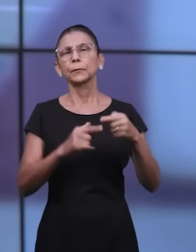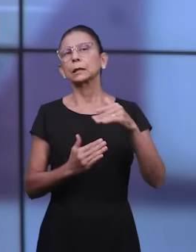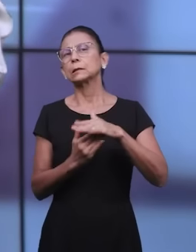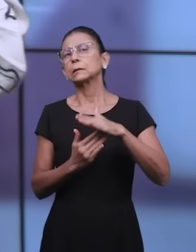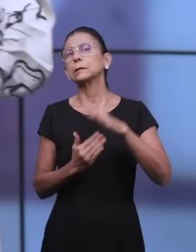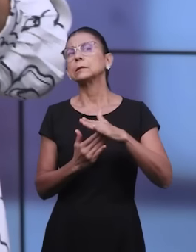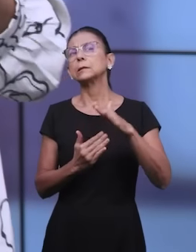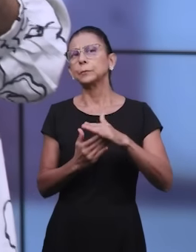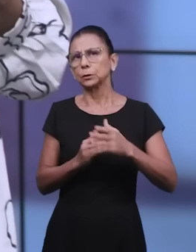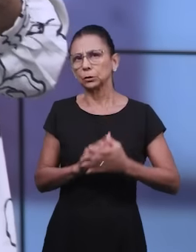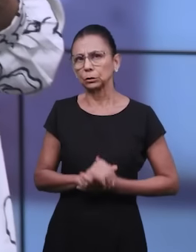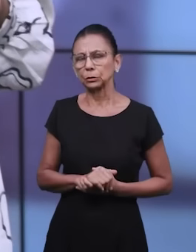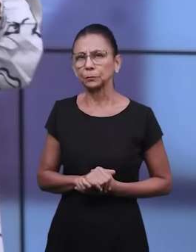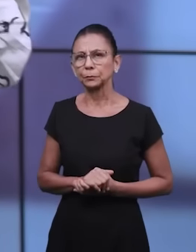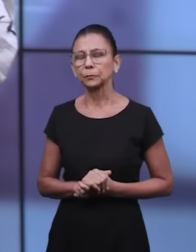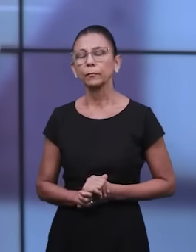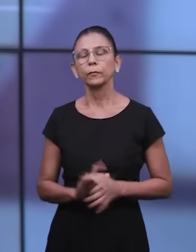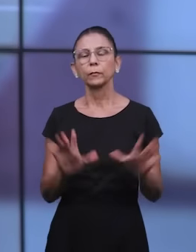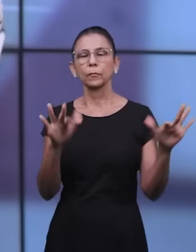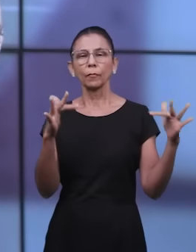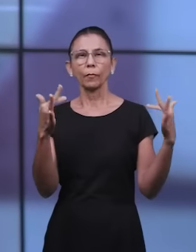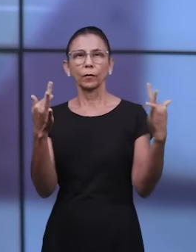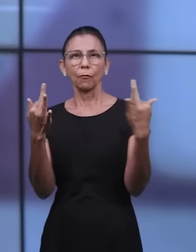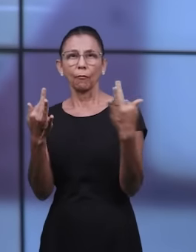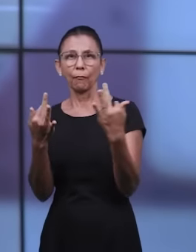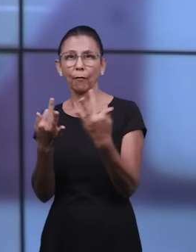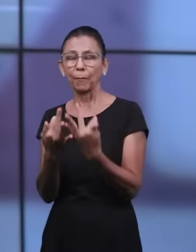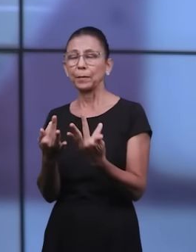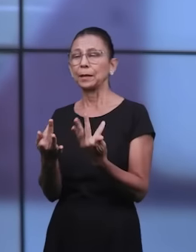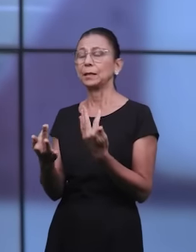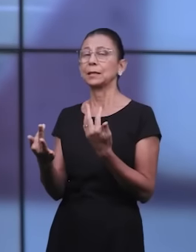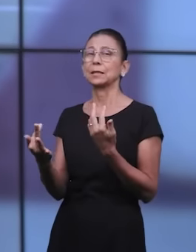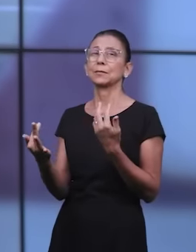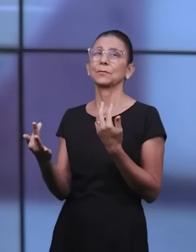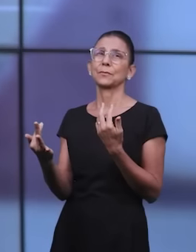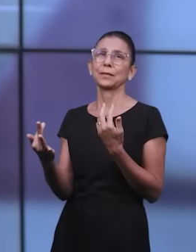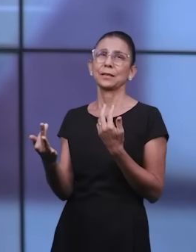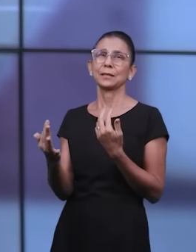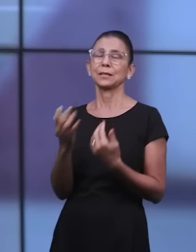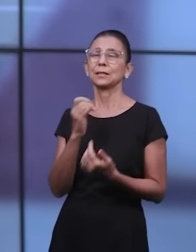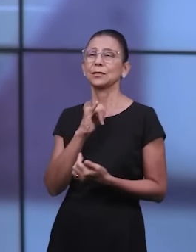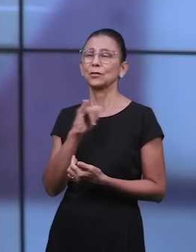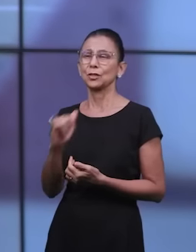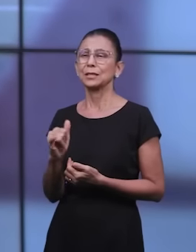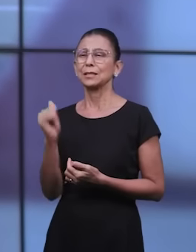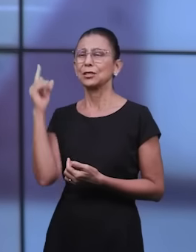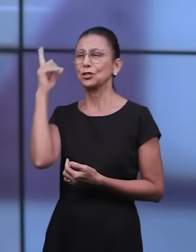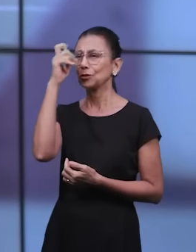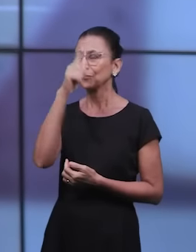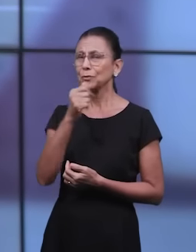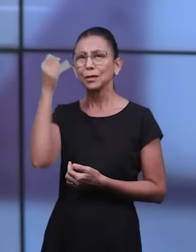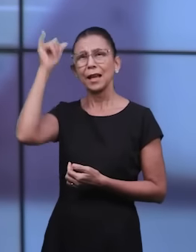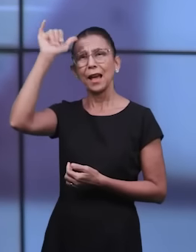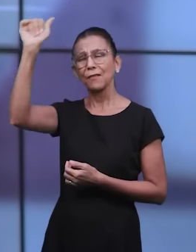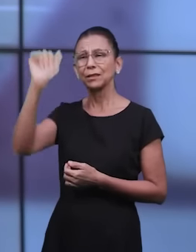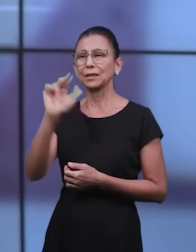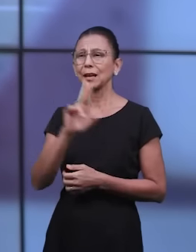limitar. A respeito do limite, muitas famílias nos relatam sobre como é difícil restringir o uso das